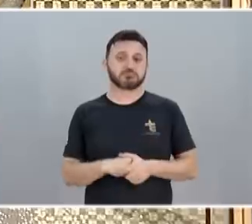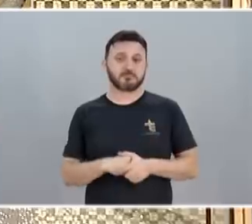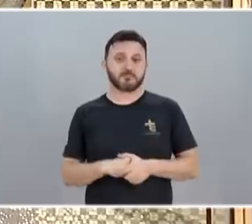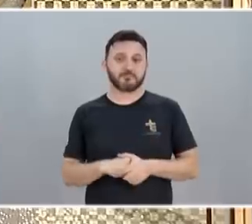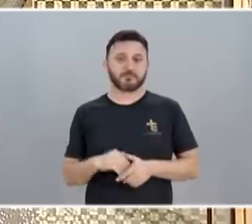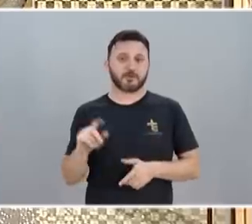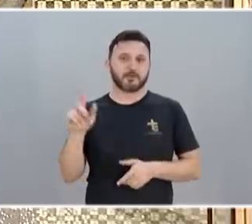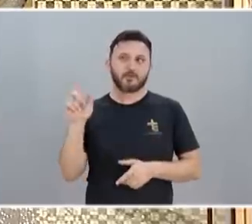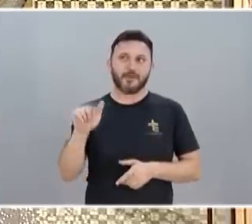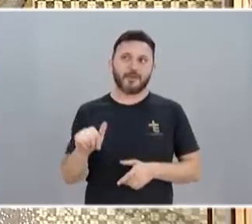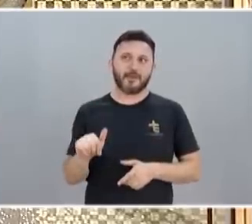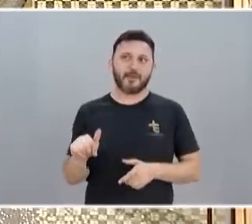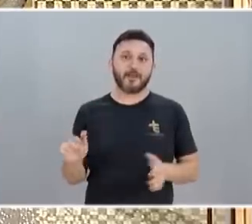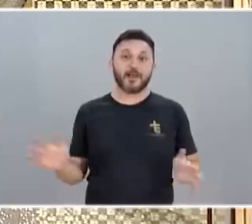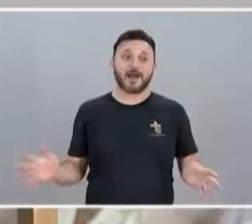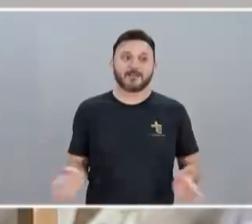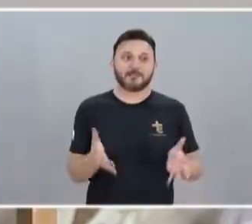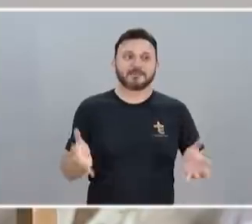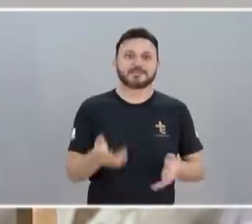Não se trata de reanimação,